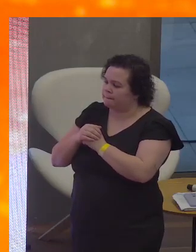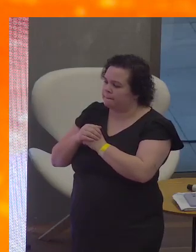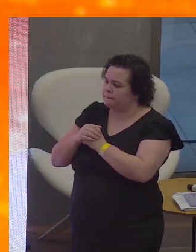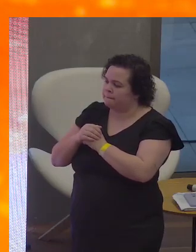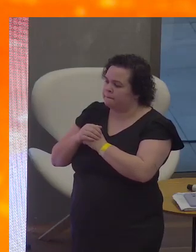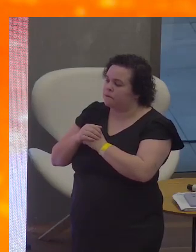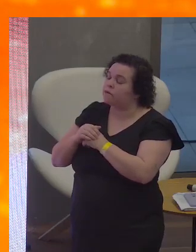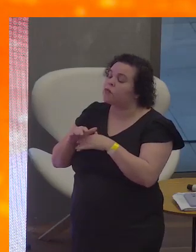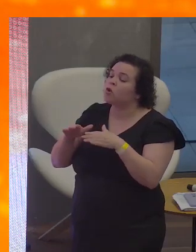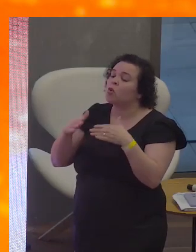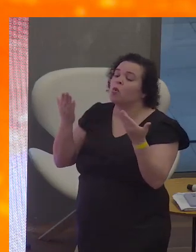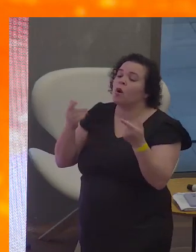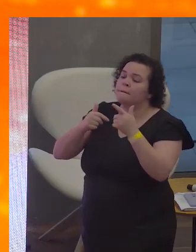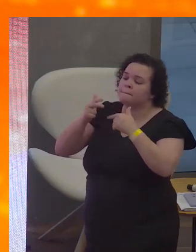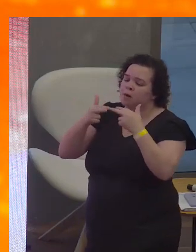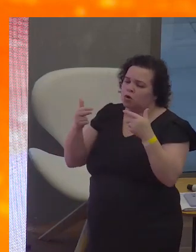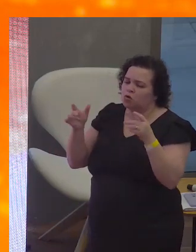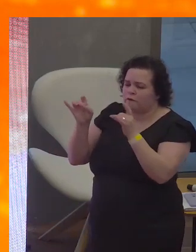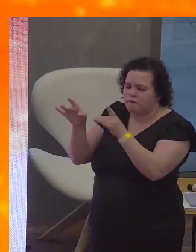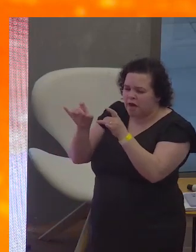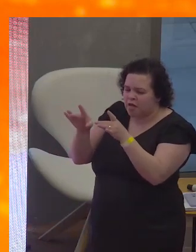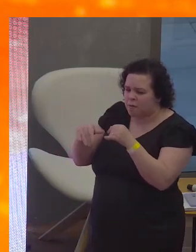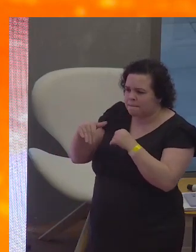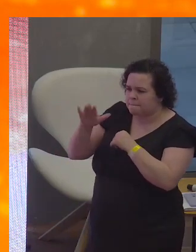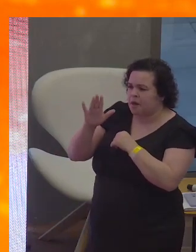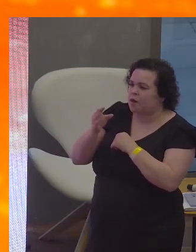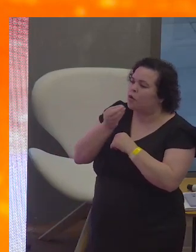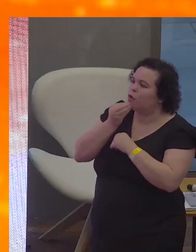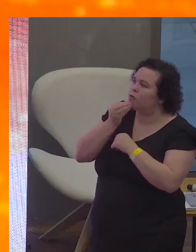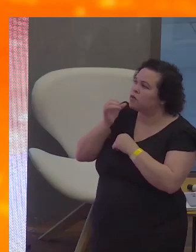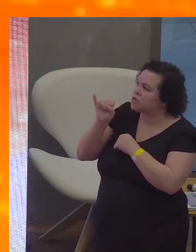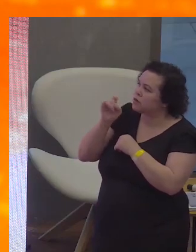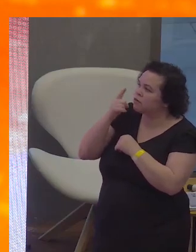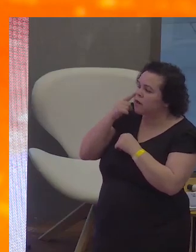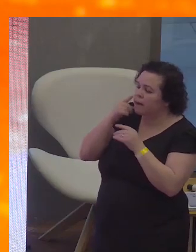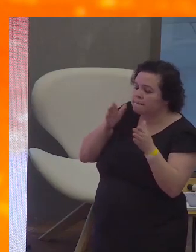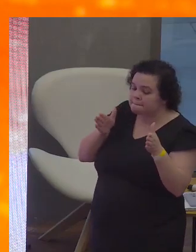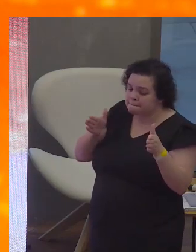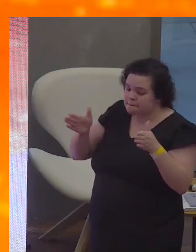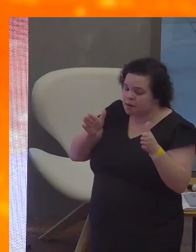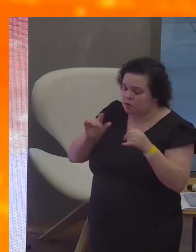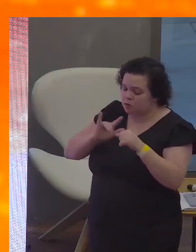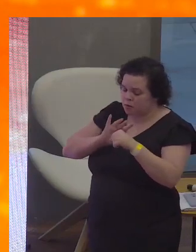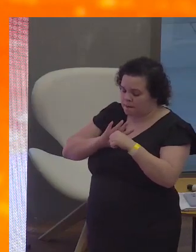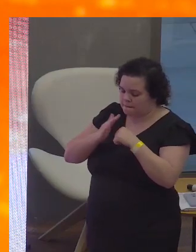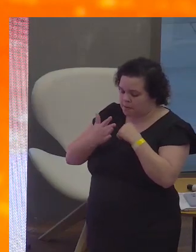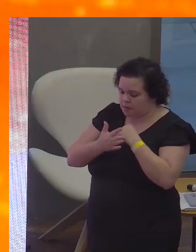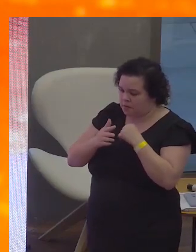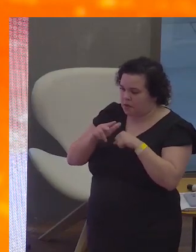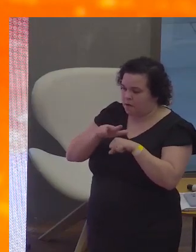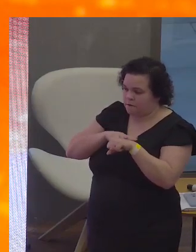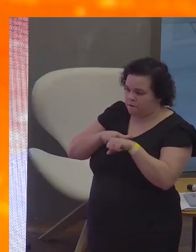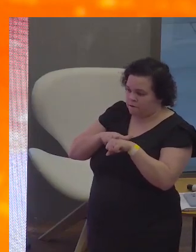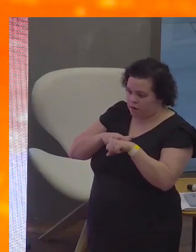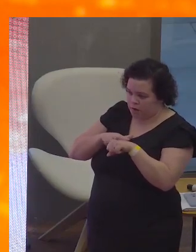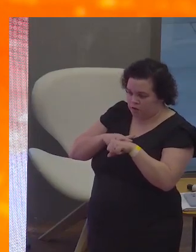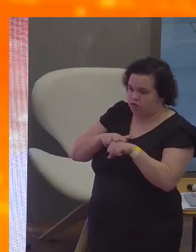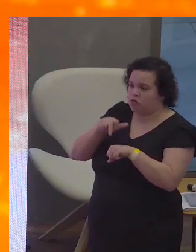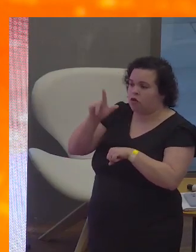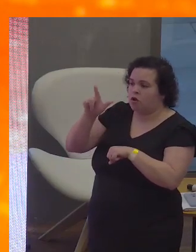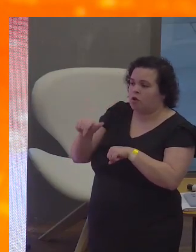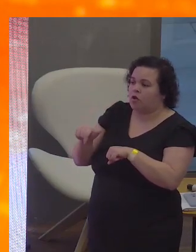Então, quais são os produtos de maior venda? Então, é óbvio que, quando você pega o período da pandemia, o verde aqui, tá? São todos